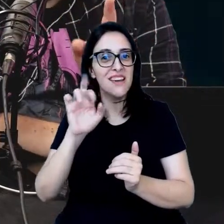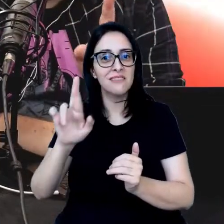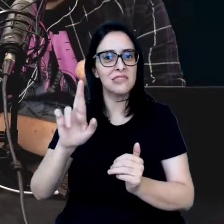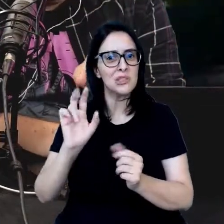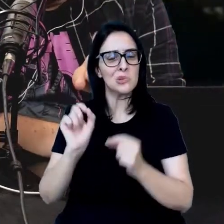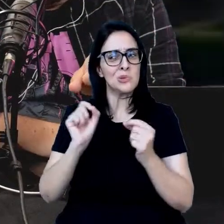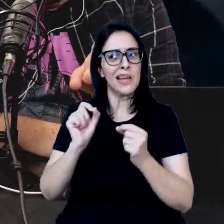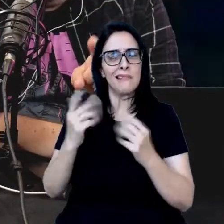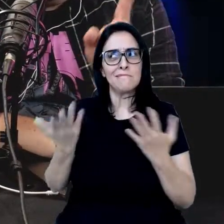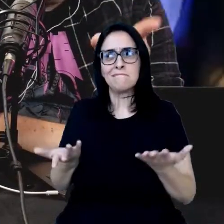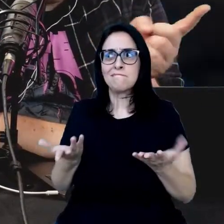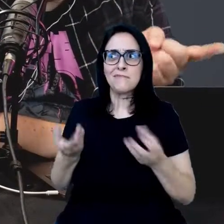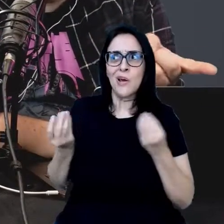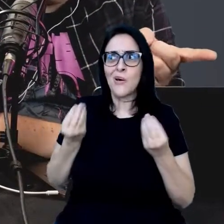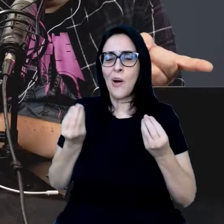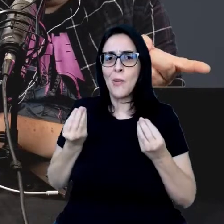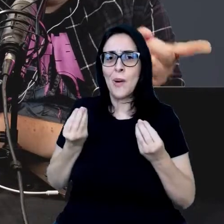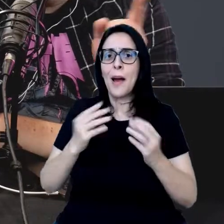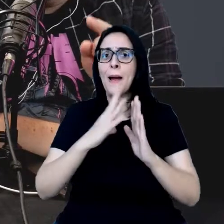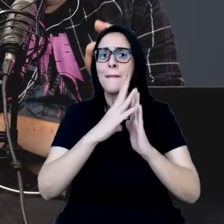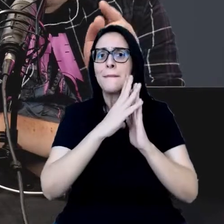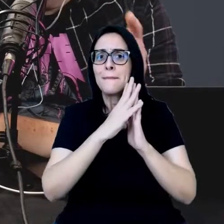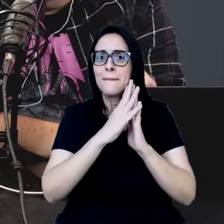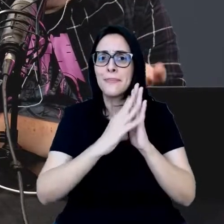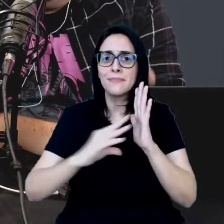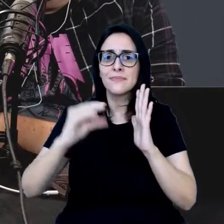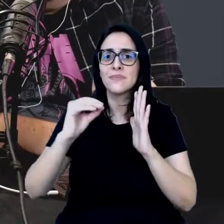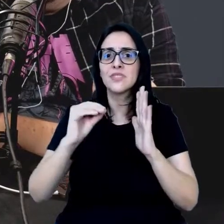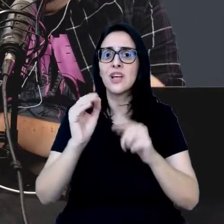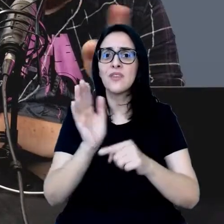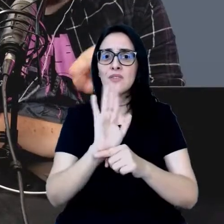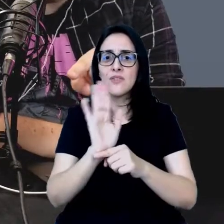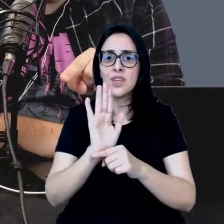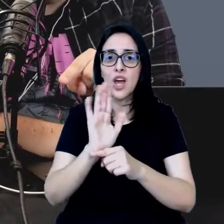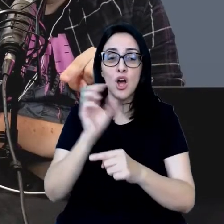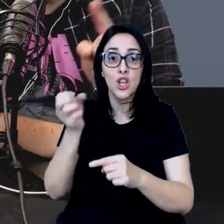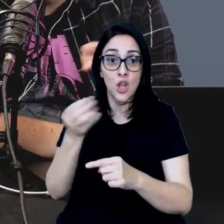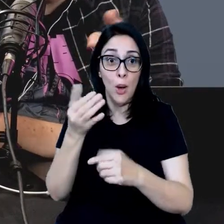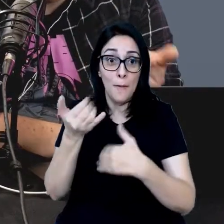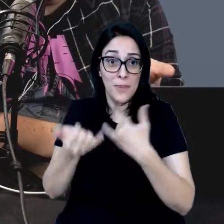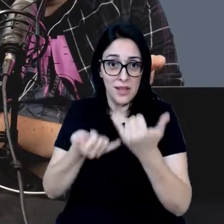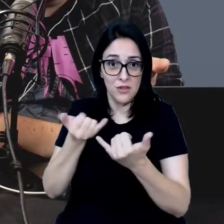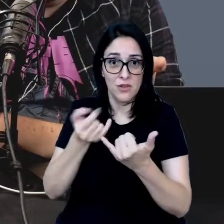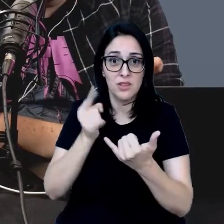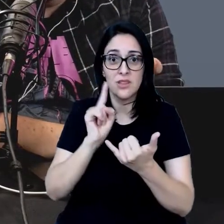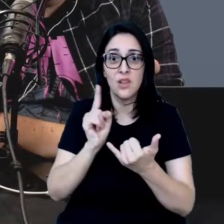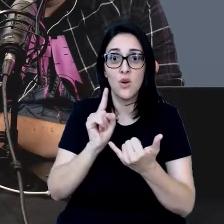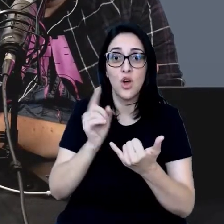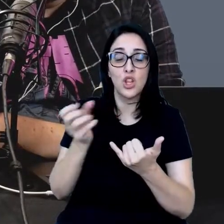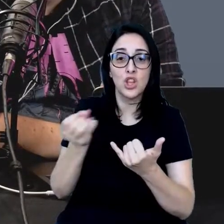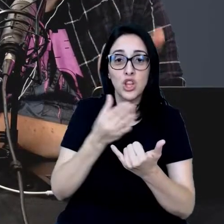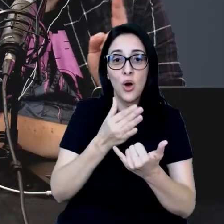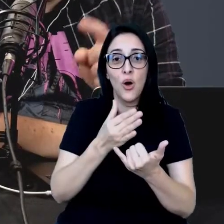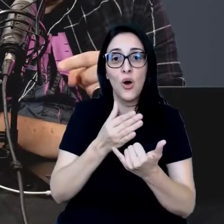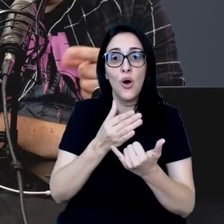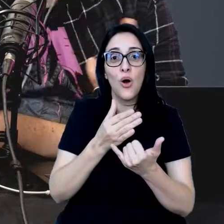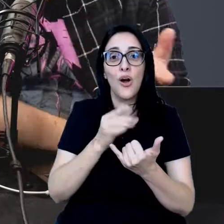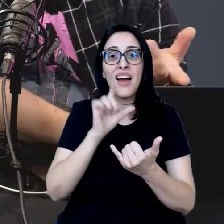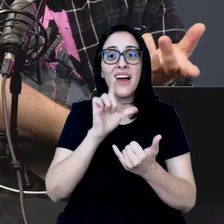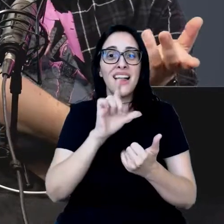action figure? Só que é baseado no filme Lightyear, não no Buzz Lightyear, o brinquedo. Ah, então, é o live action de Buzz Lightyear.